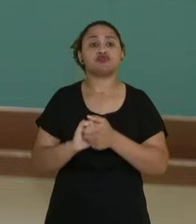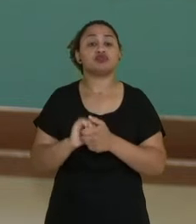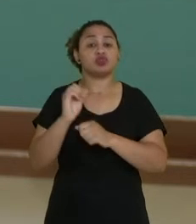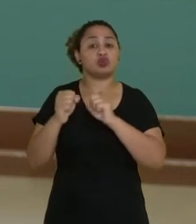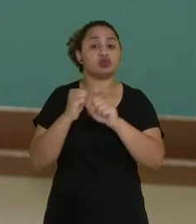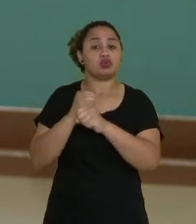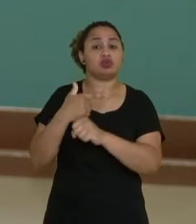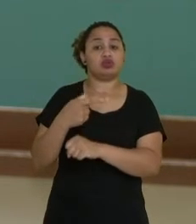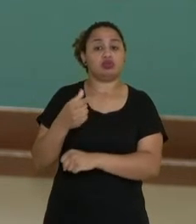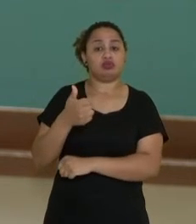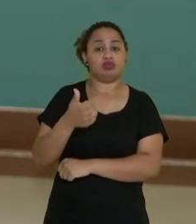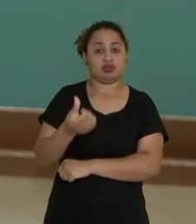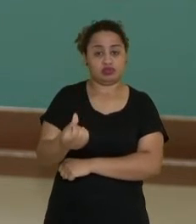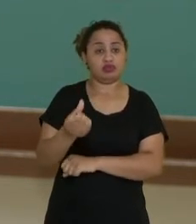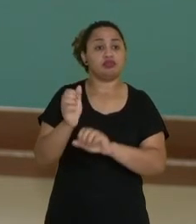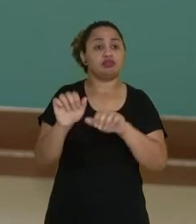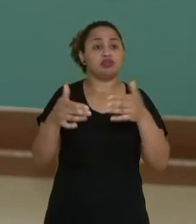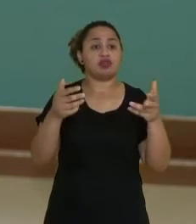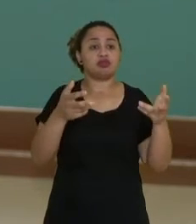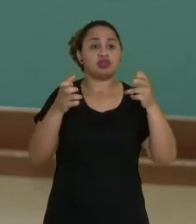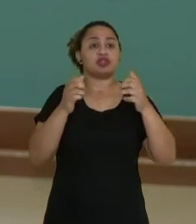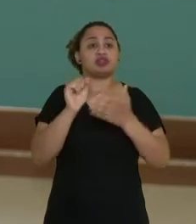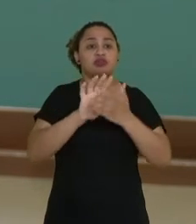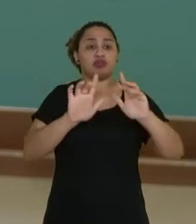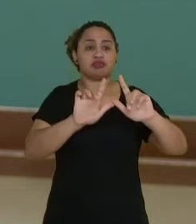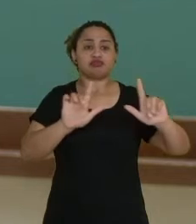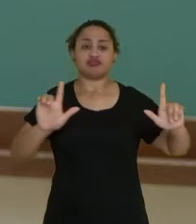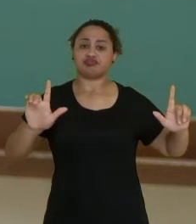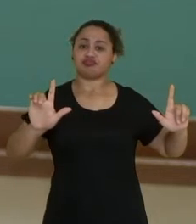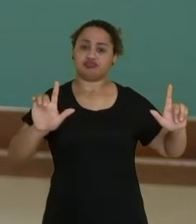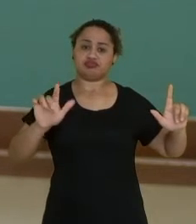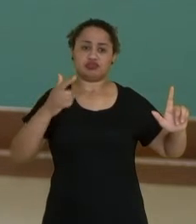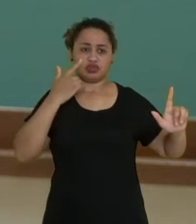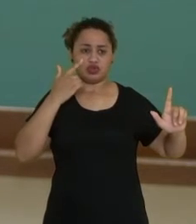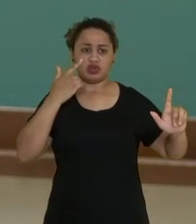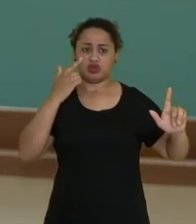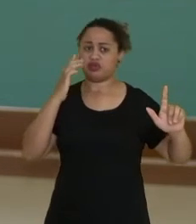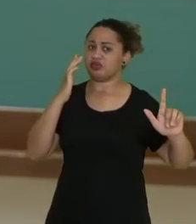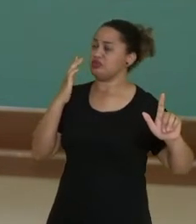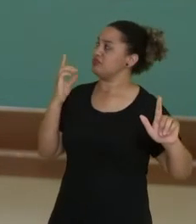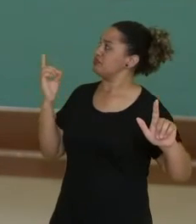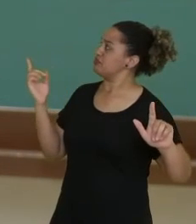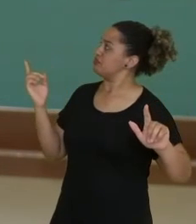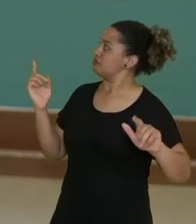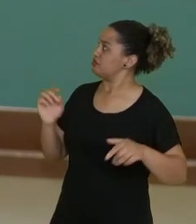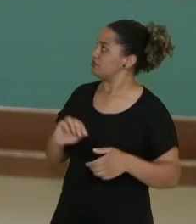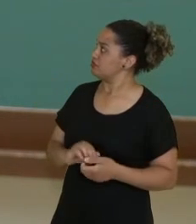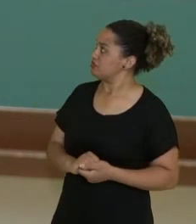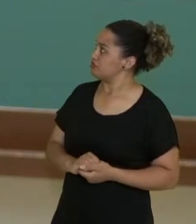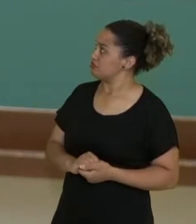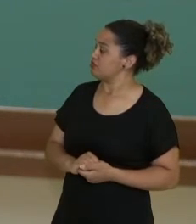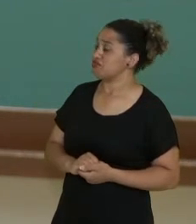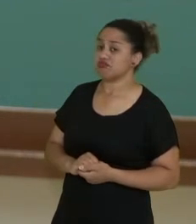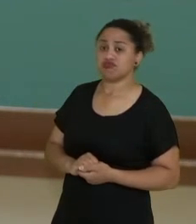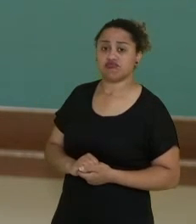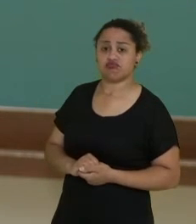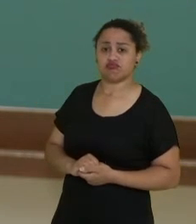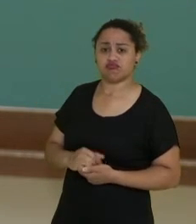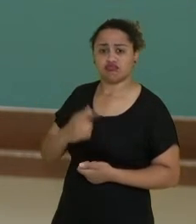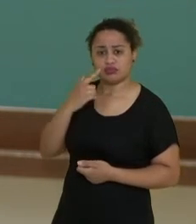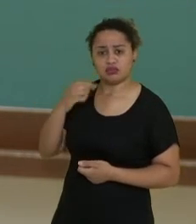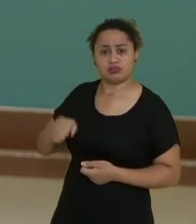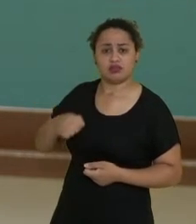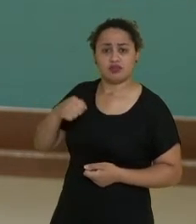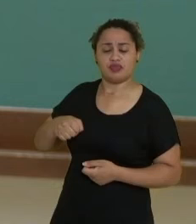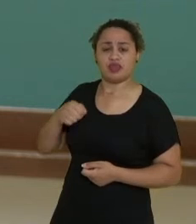com isso olha o que Imagem mostra e a malinha cor-de-rosa já dá uma dica né